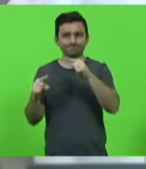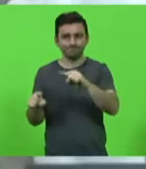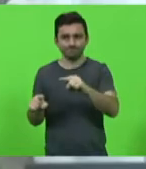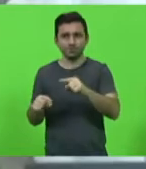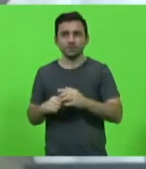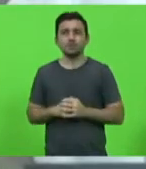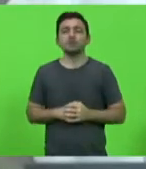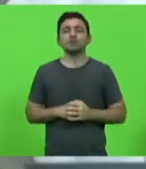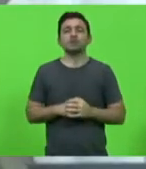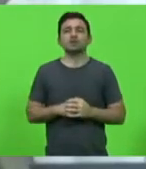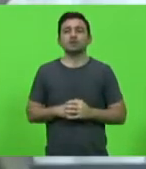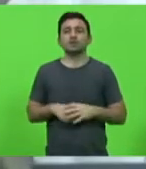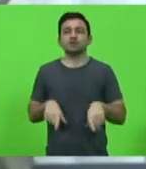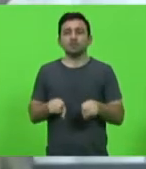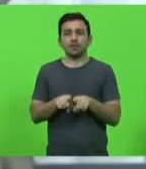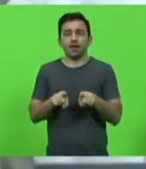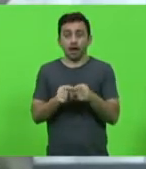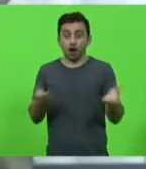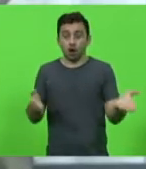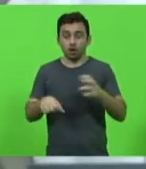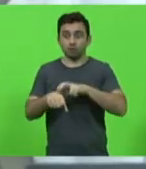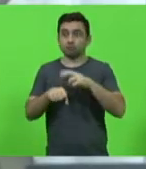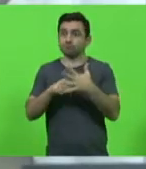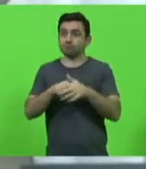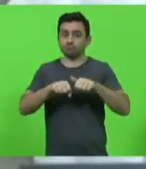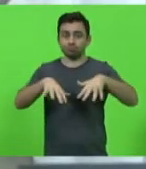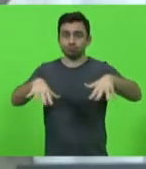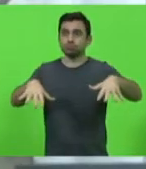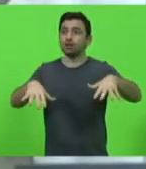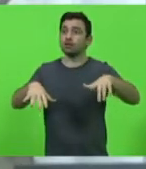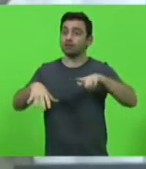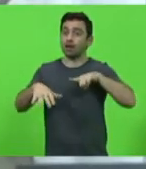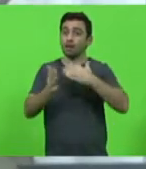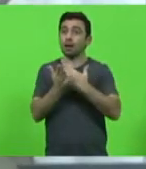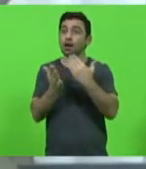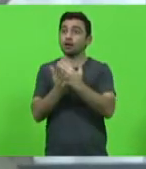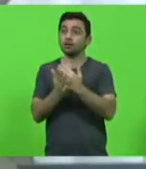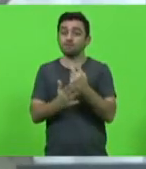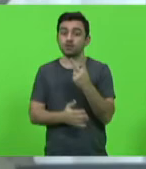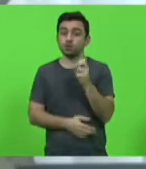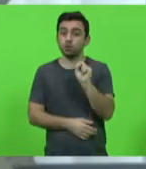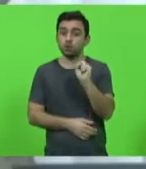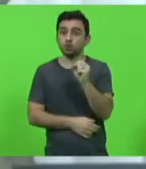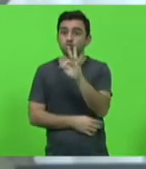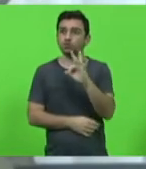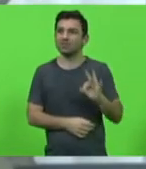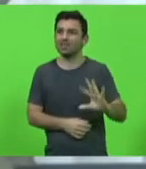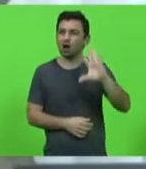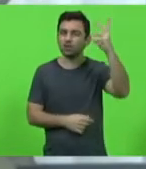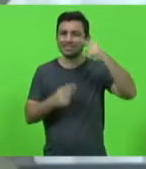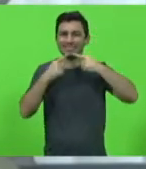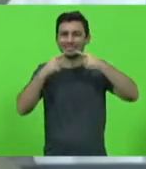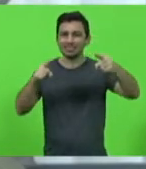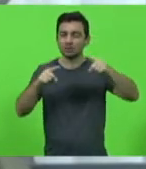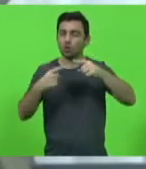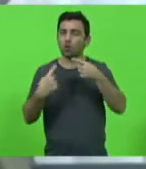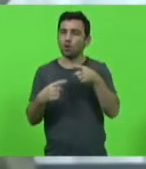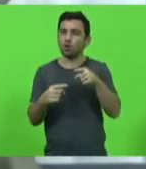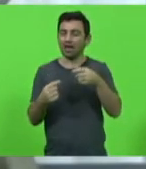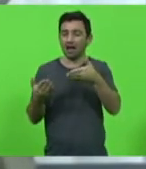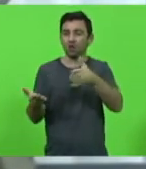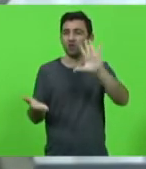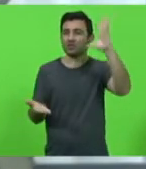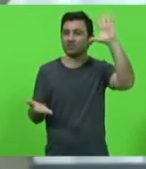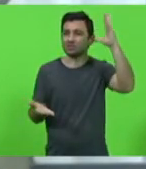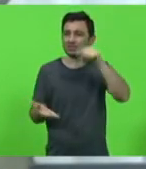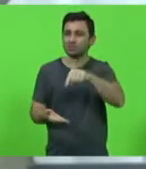de pandemia aumentou em 28% as denúncias de violência contra a mulher e